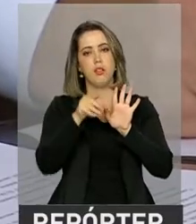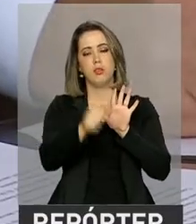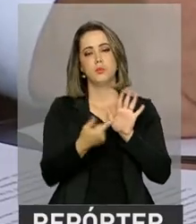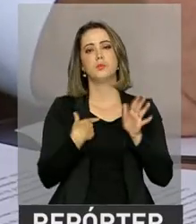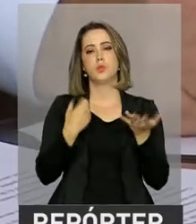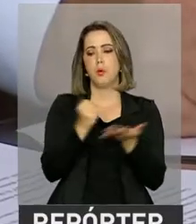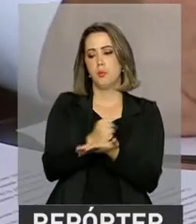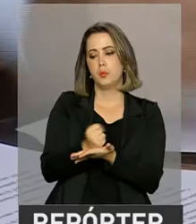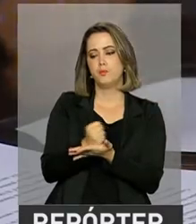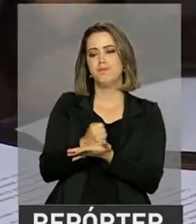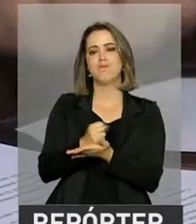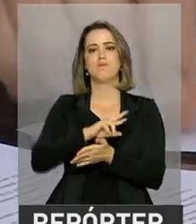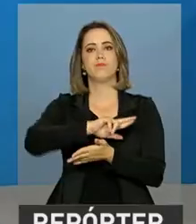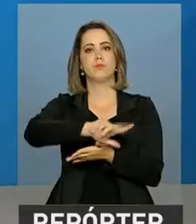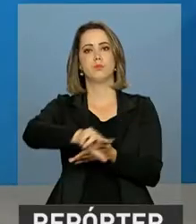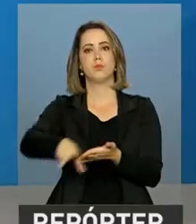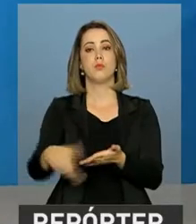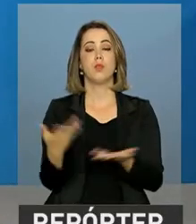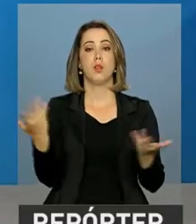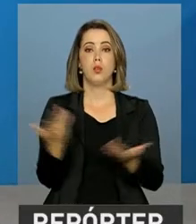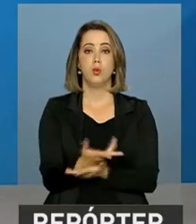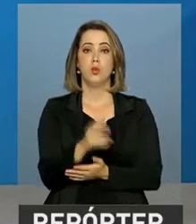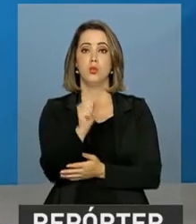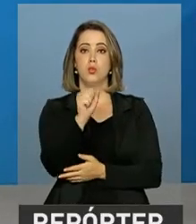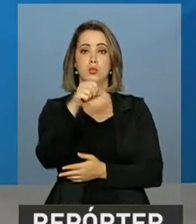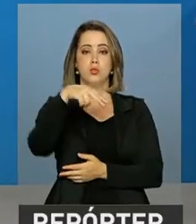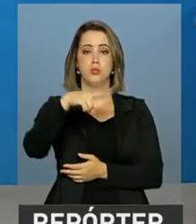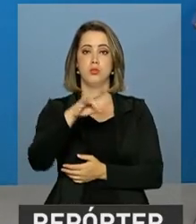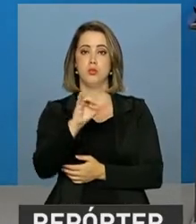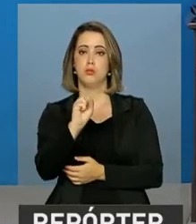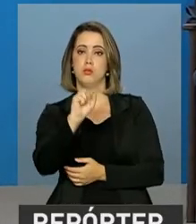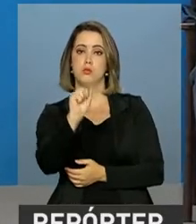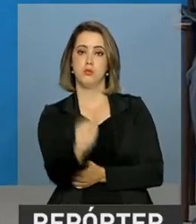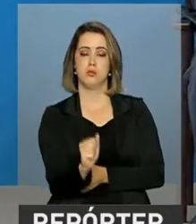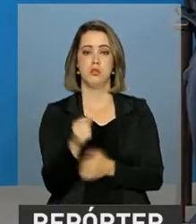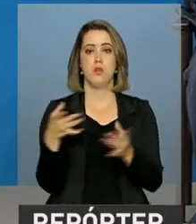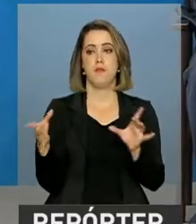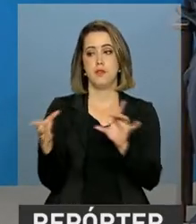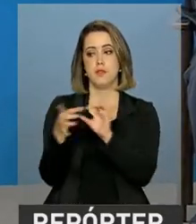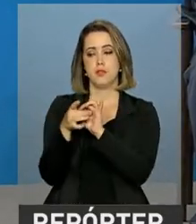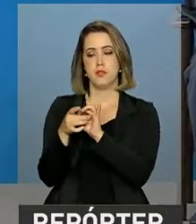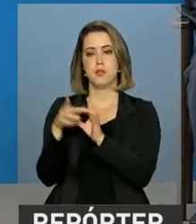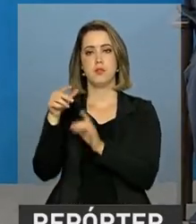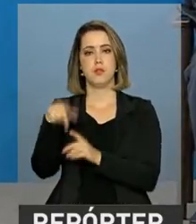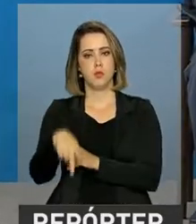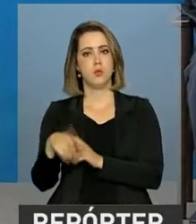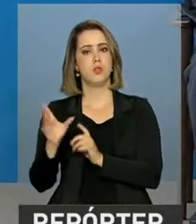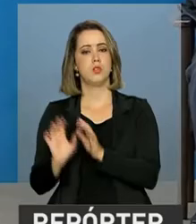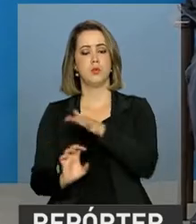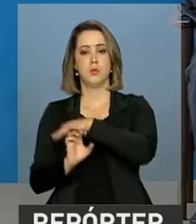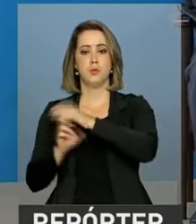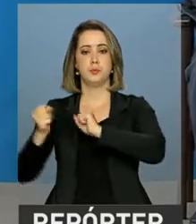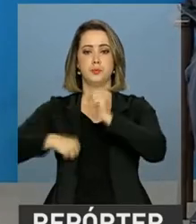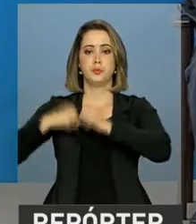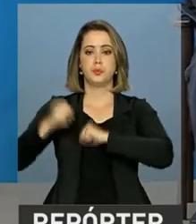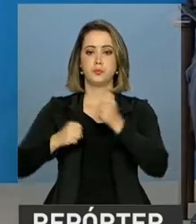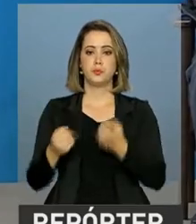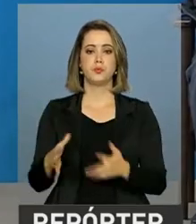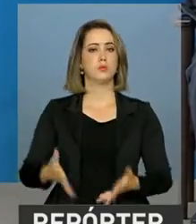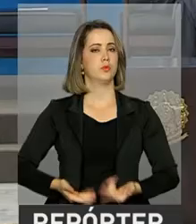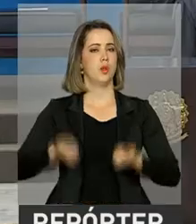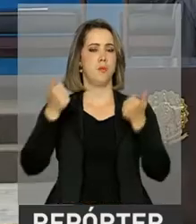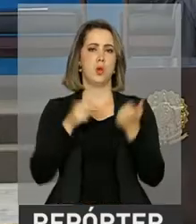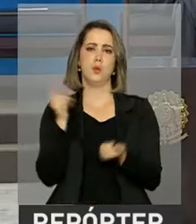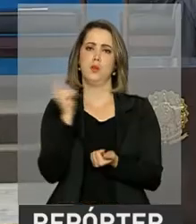o acordo firmado entre a anvisa eo instituto nacional de propriedade industrial vai agilizar a avaliação dos pedidos